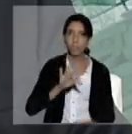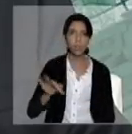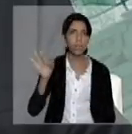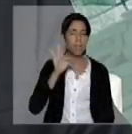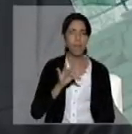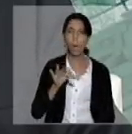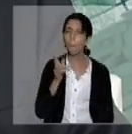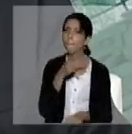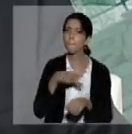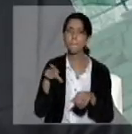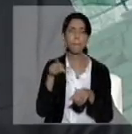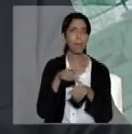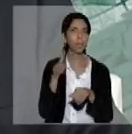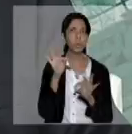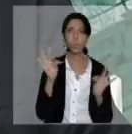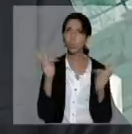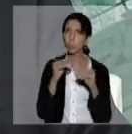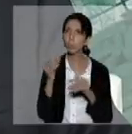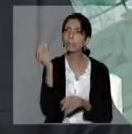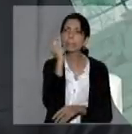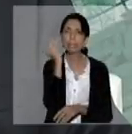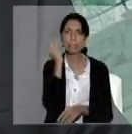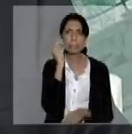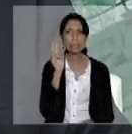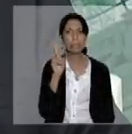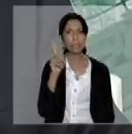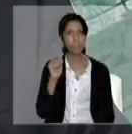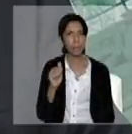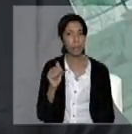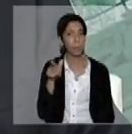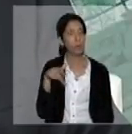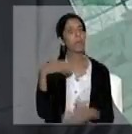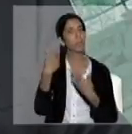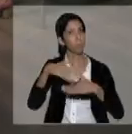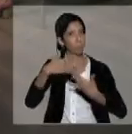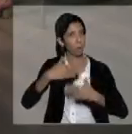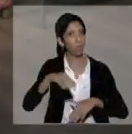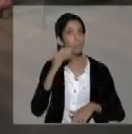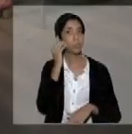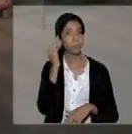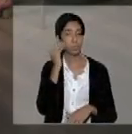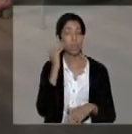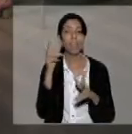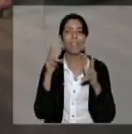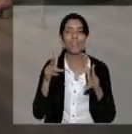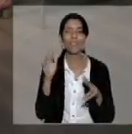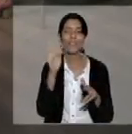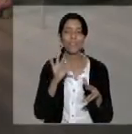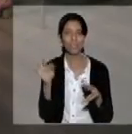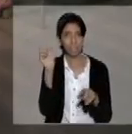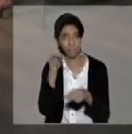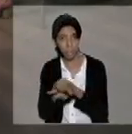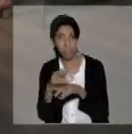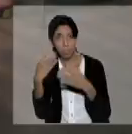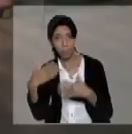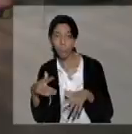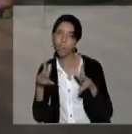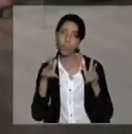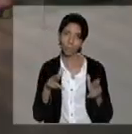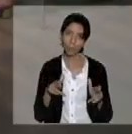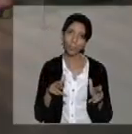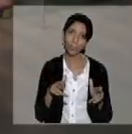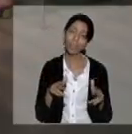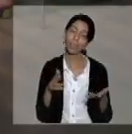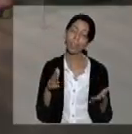alunos de todo o país para concorrer à vaga, tem que fazer uma prova. Então é como se fosse um vestibular, não é? Então o